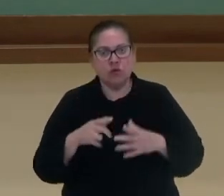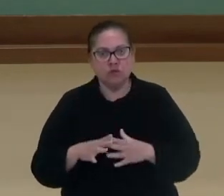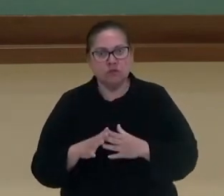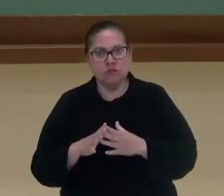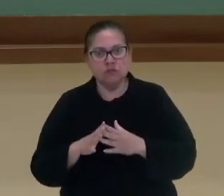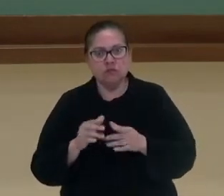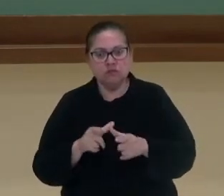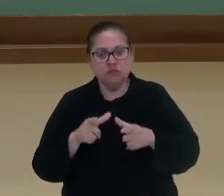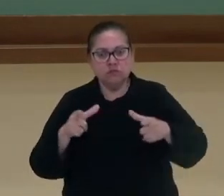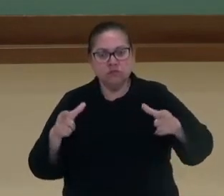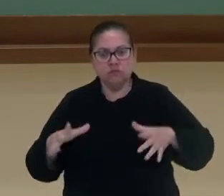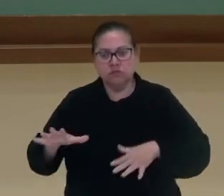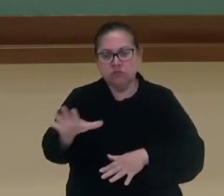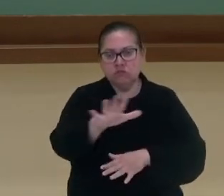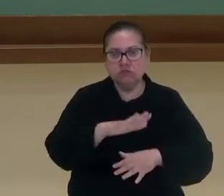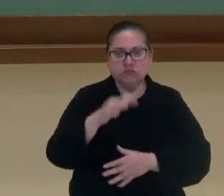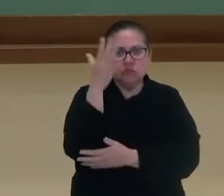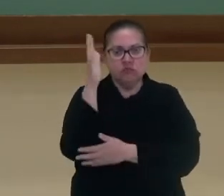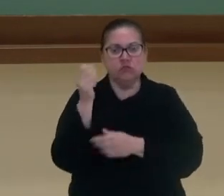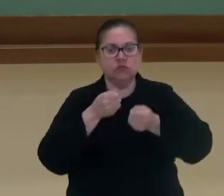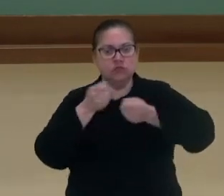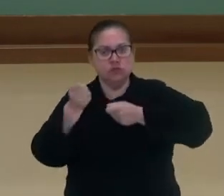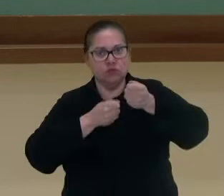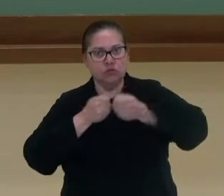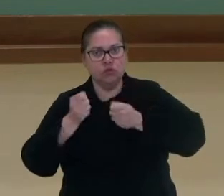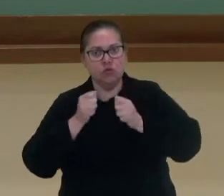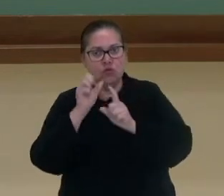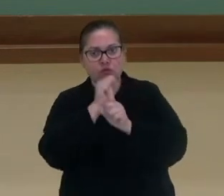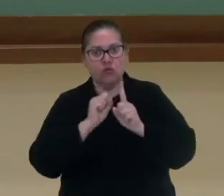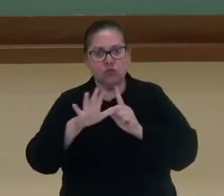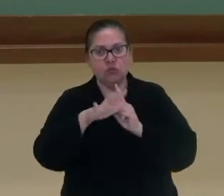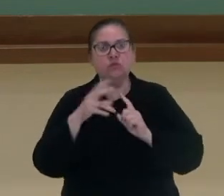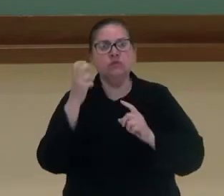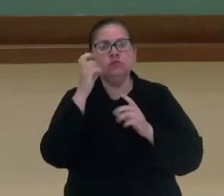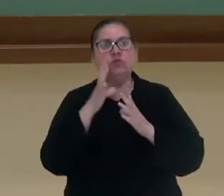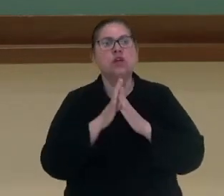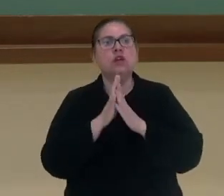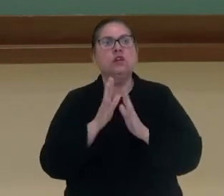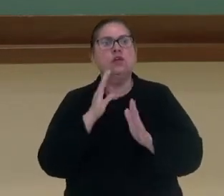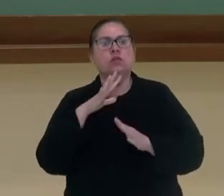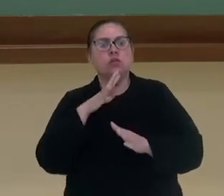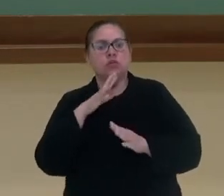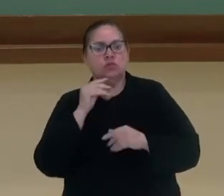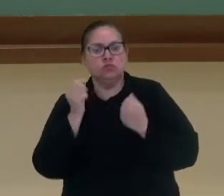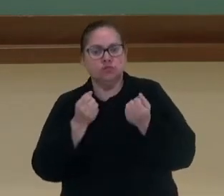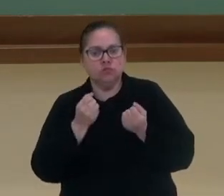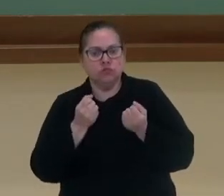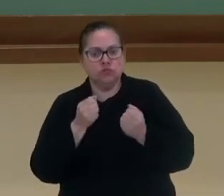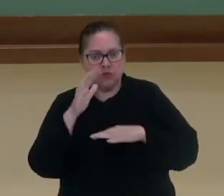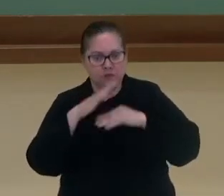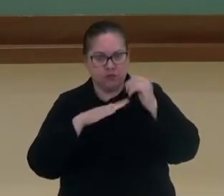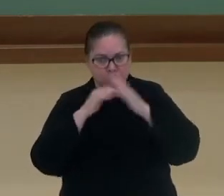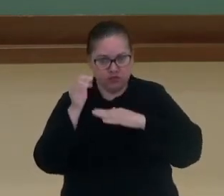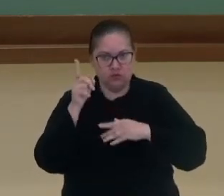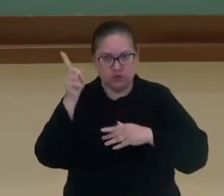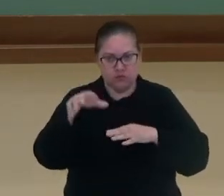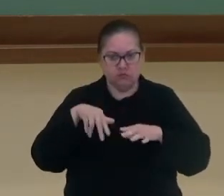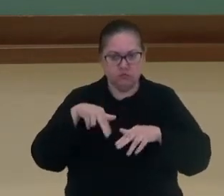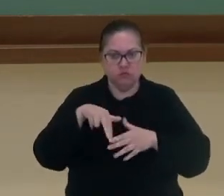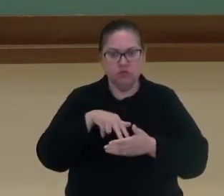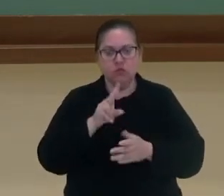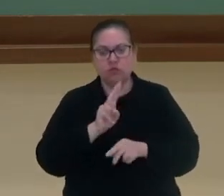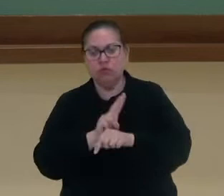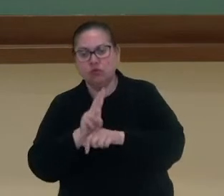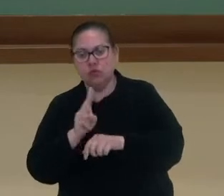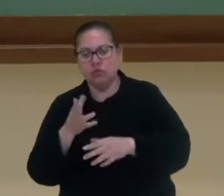nas dimensões ambientais, econômicas ou socioculturais. Ou seja, quando eu for realizar a minha prática lá, eu cuidar